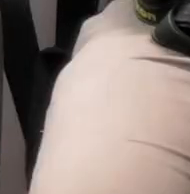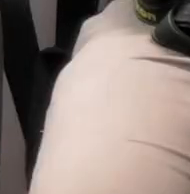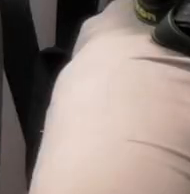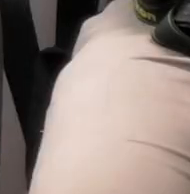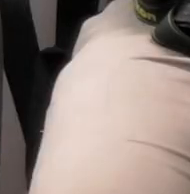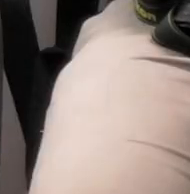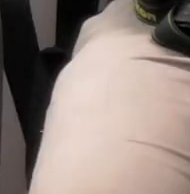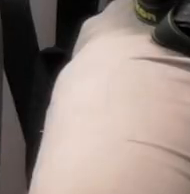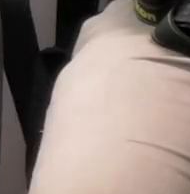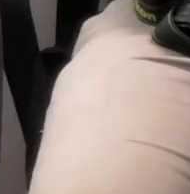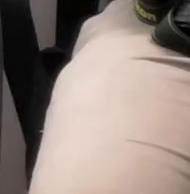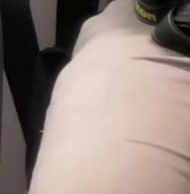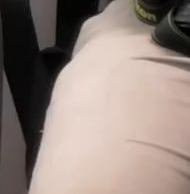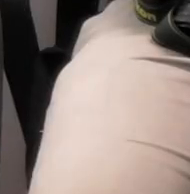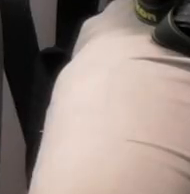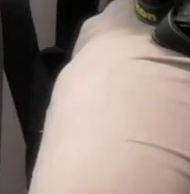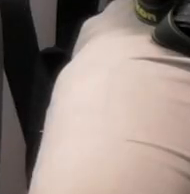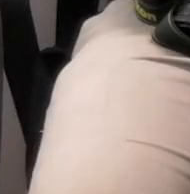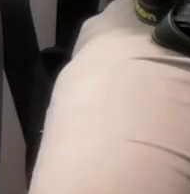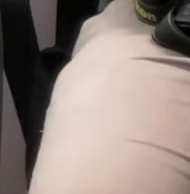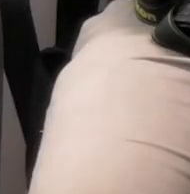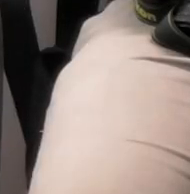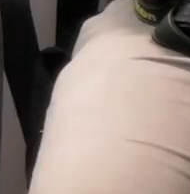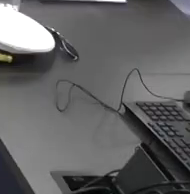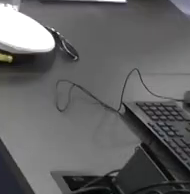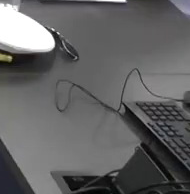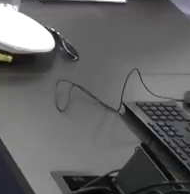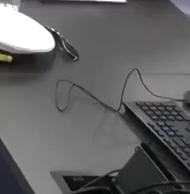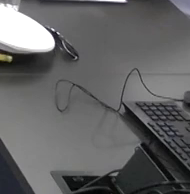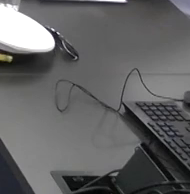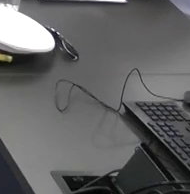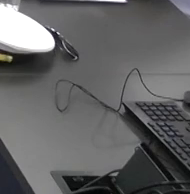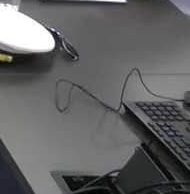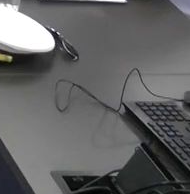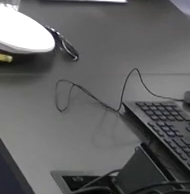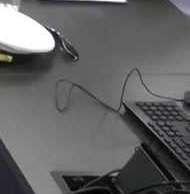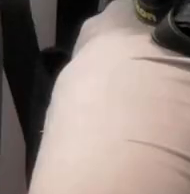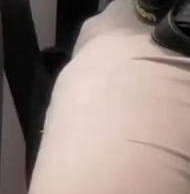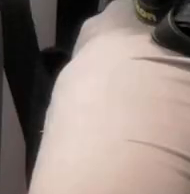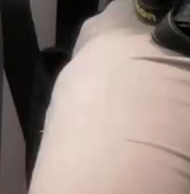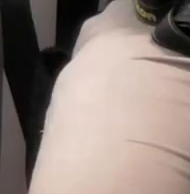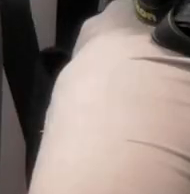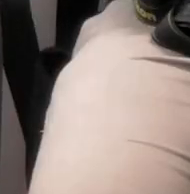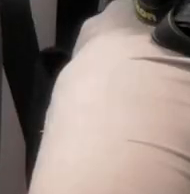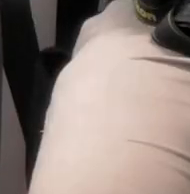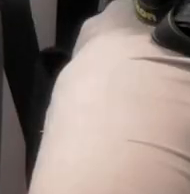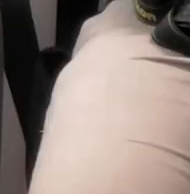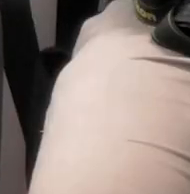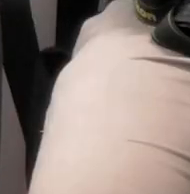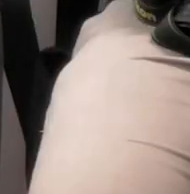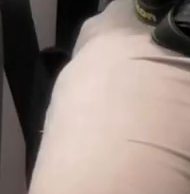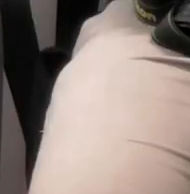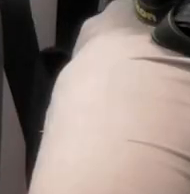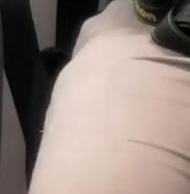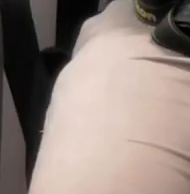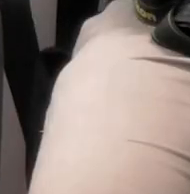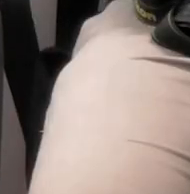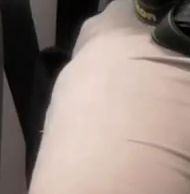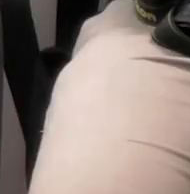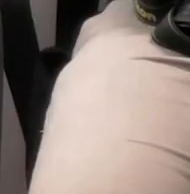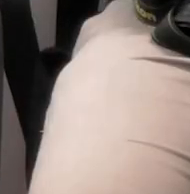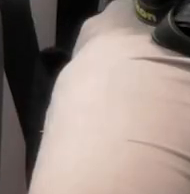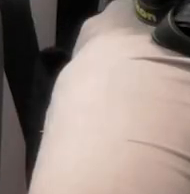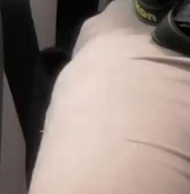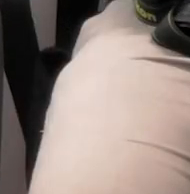diz aonde, porque o único agente que eu conheço está sentado na Venezuela ali dentro de uma sala. Então, nós, infelizmente, é o único cara lotado no